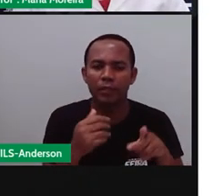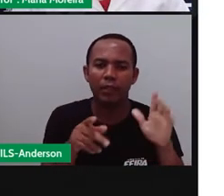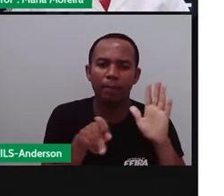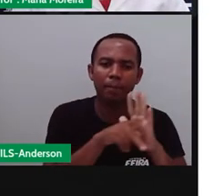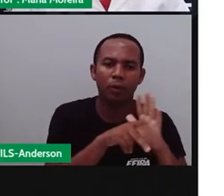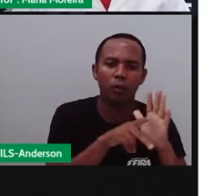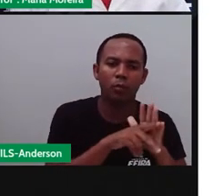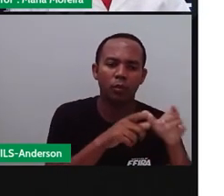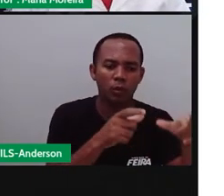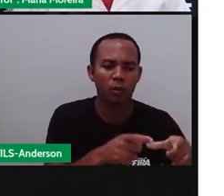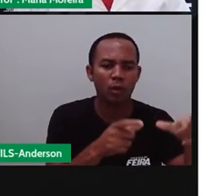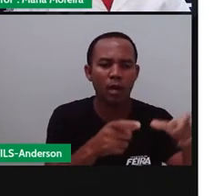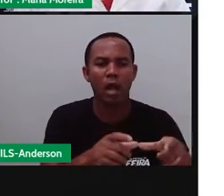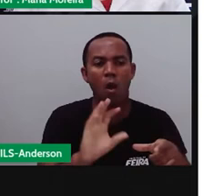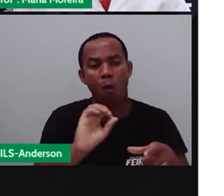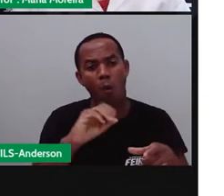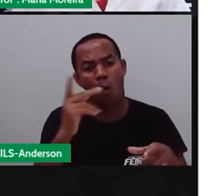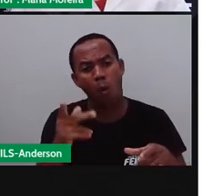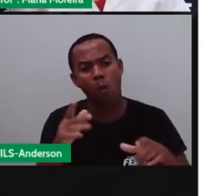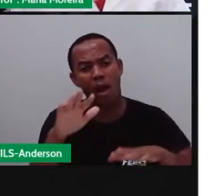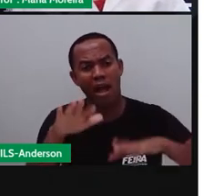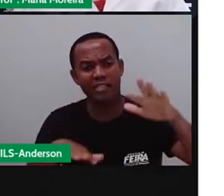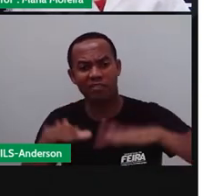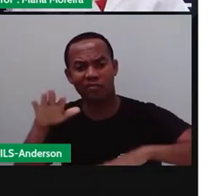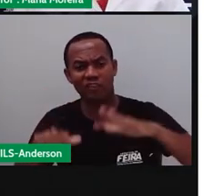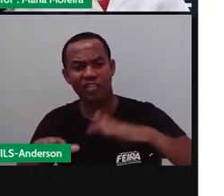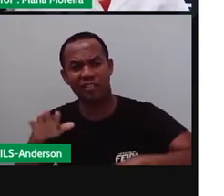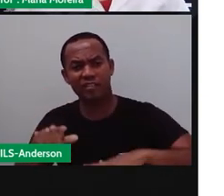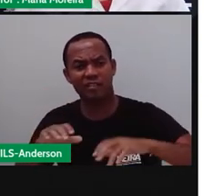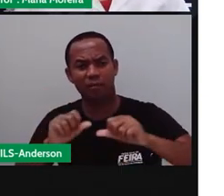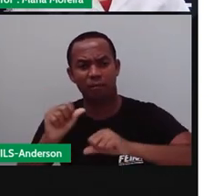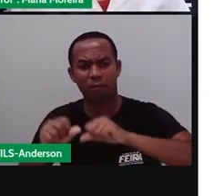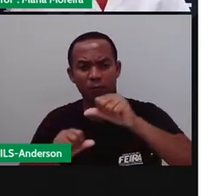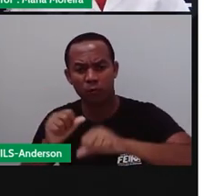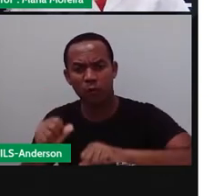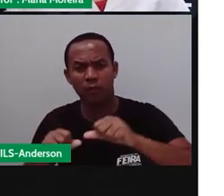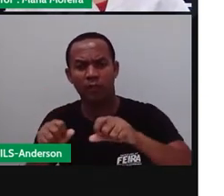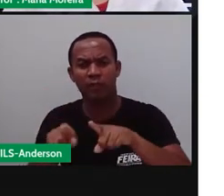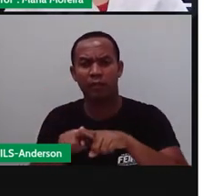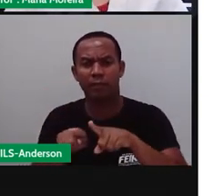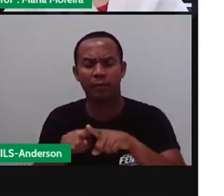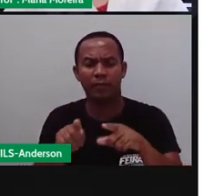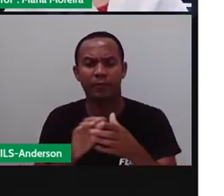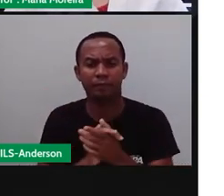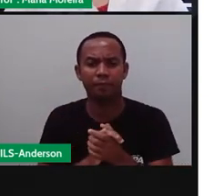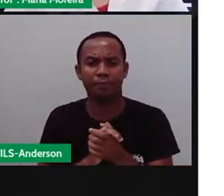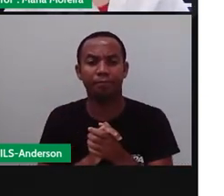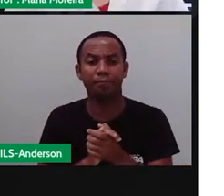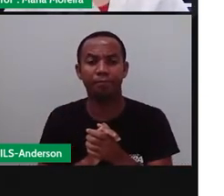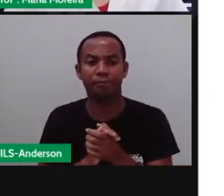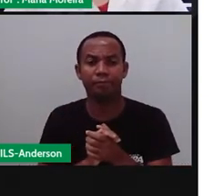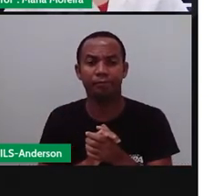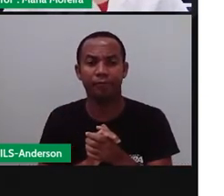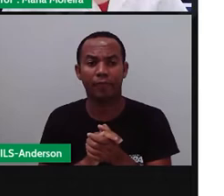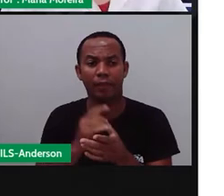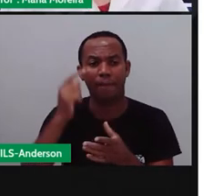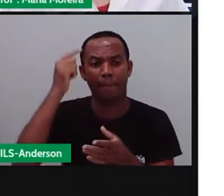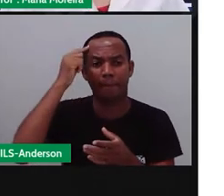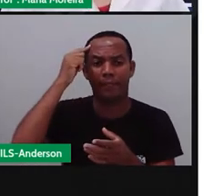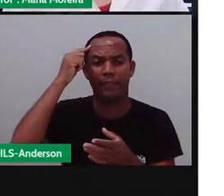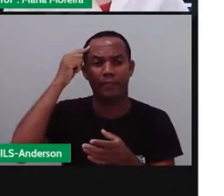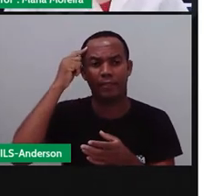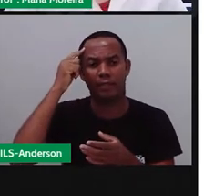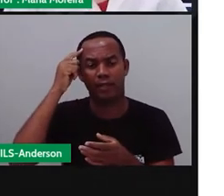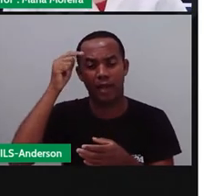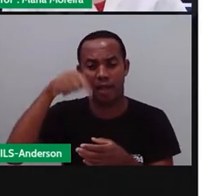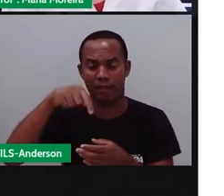são típicos do local ou que não têm relação direta com o evento e o período em que ele ocorre. Pois é, vamos pensar aqui, estamos